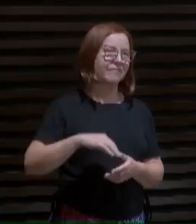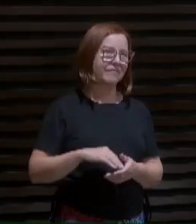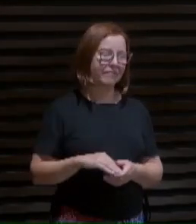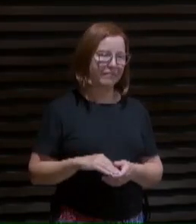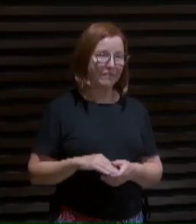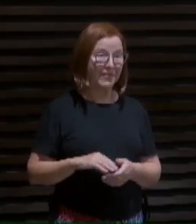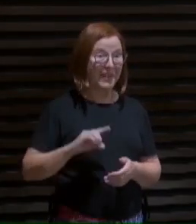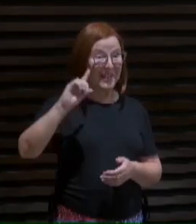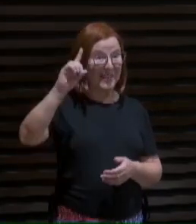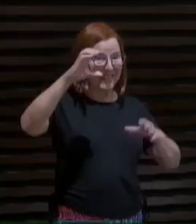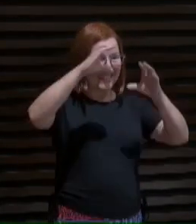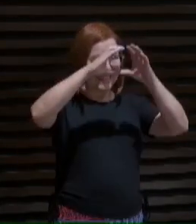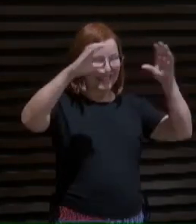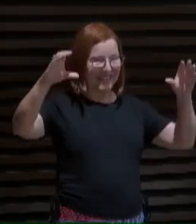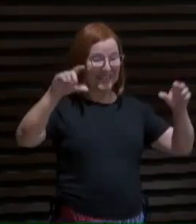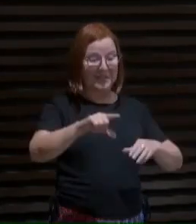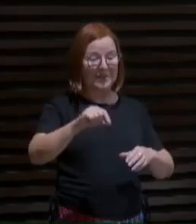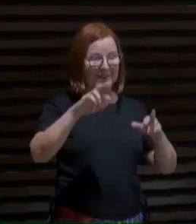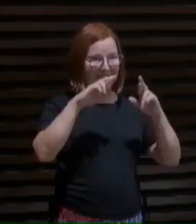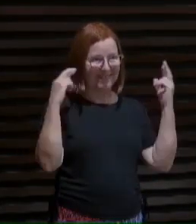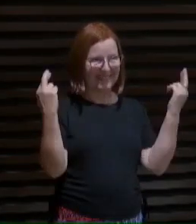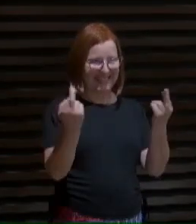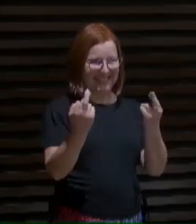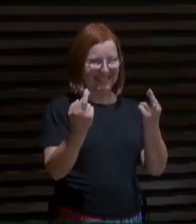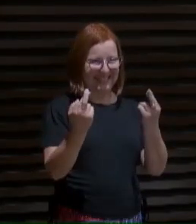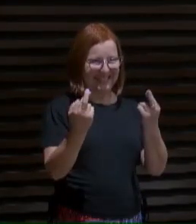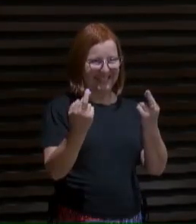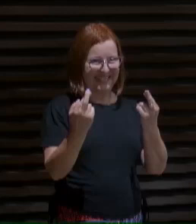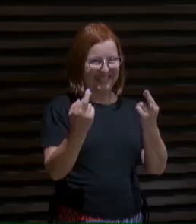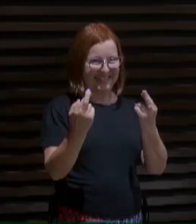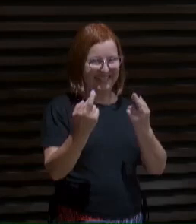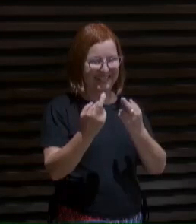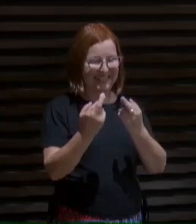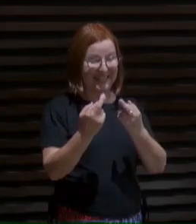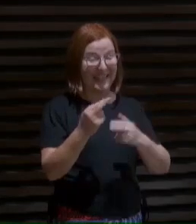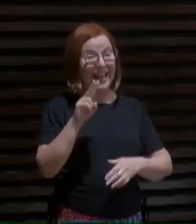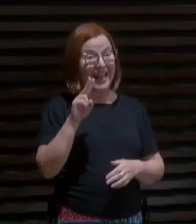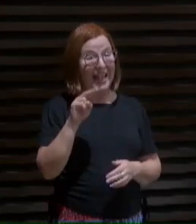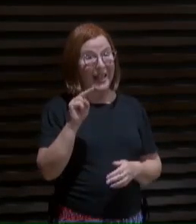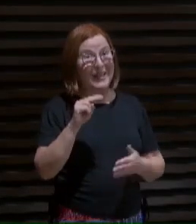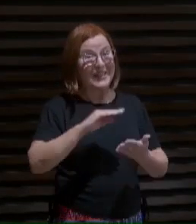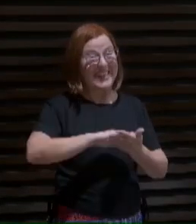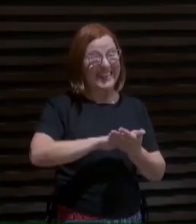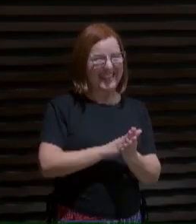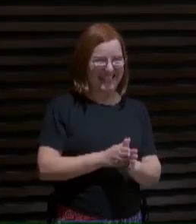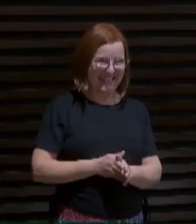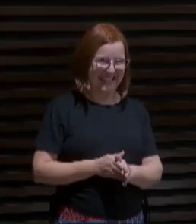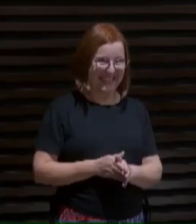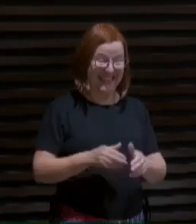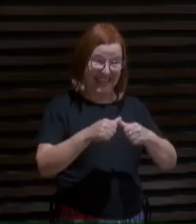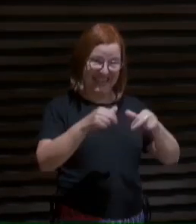o Deus do céu suscitará um reino que não será jamais destruído.